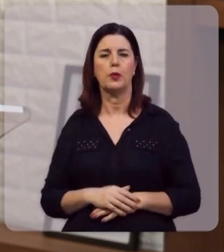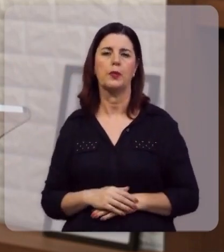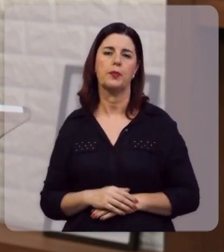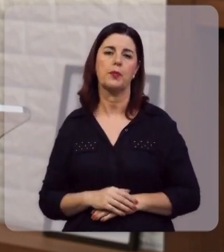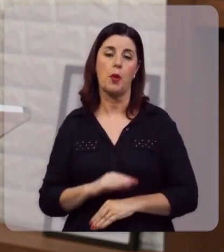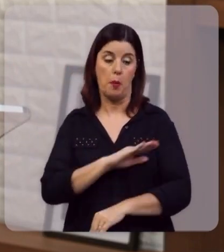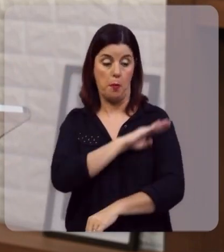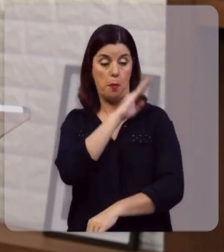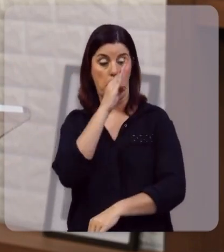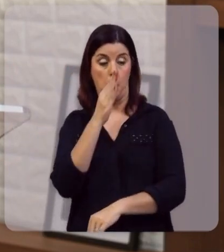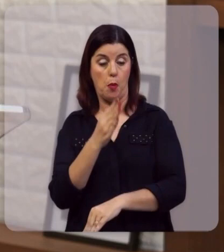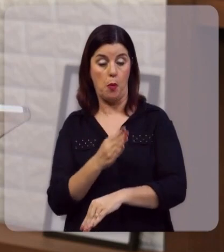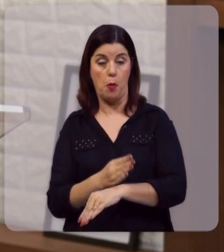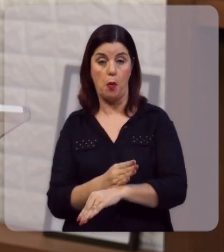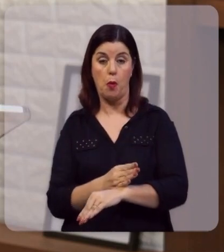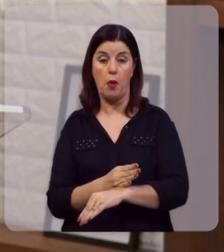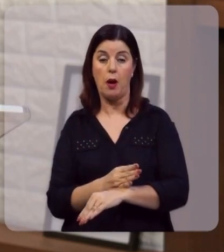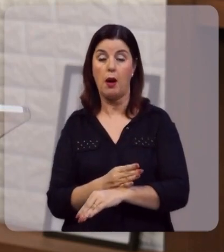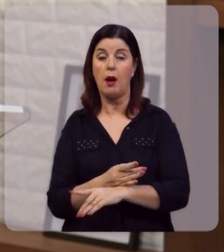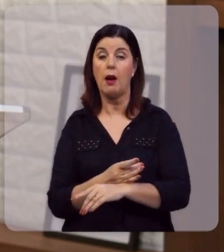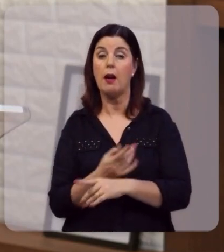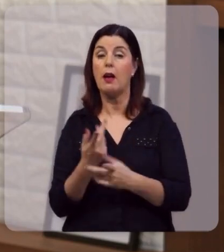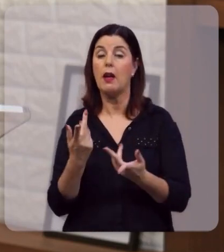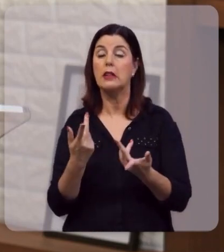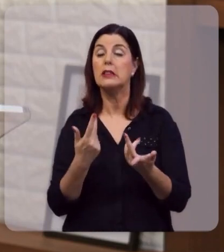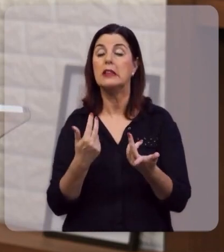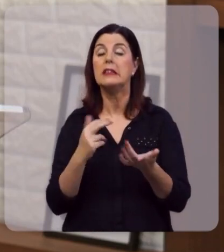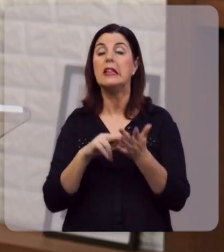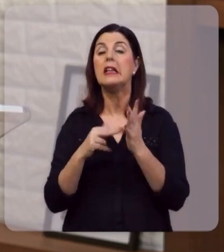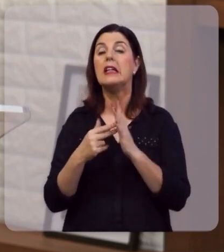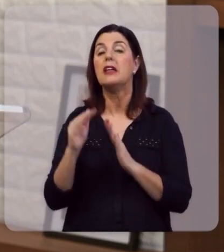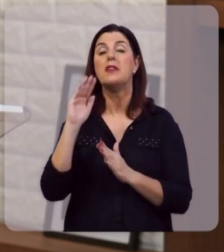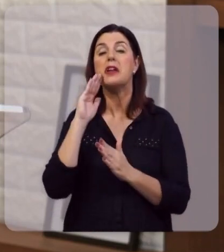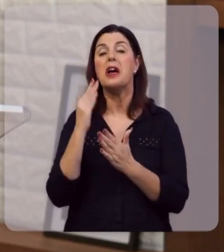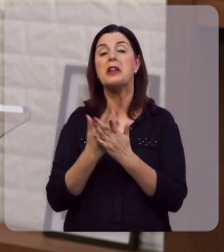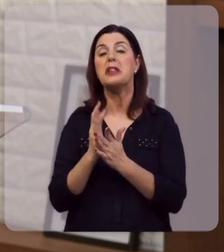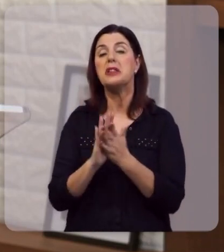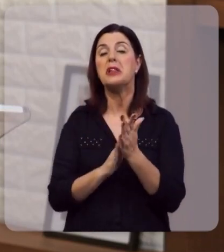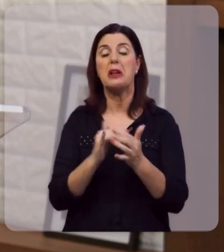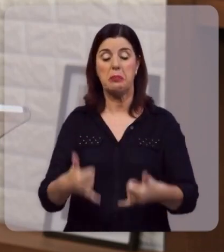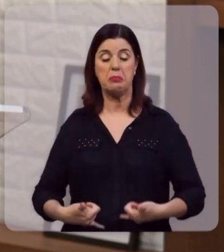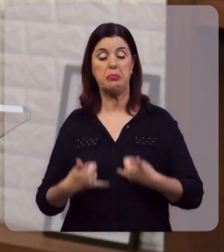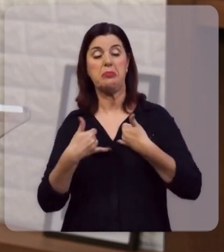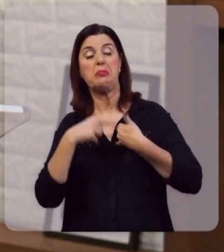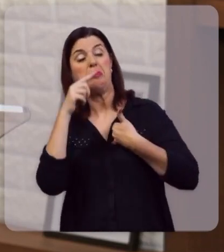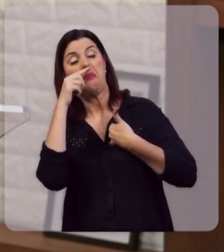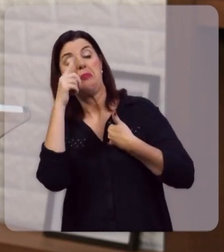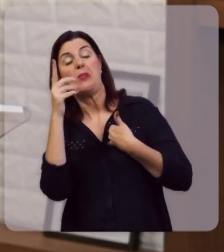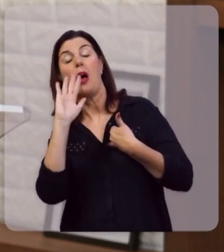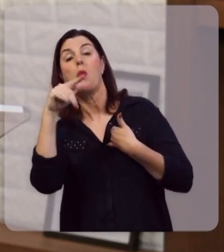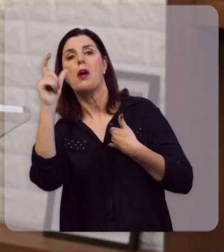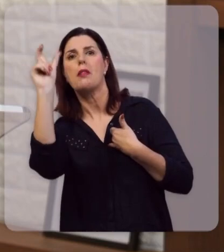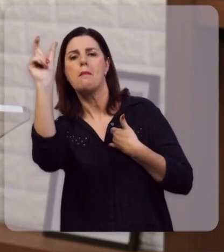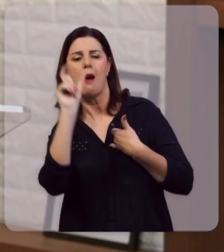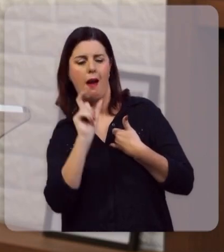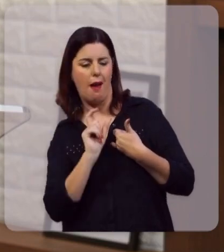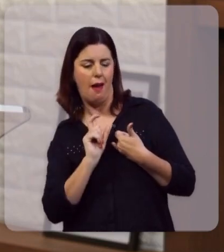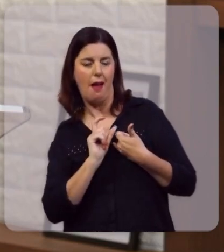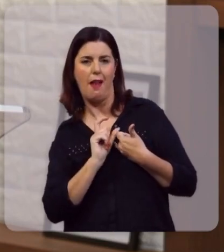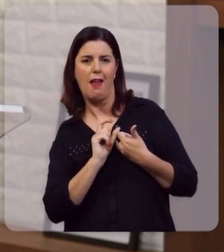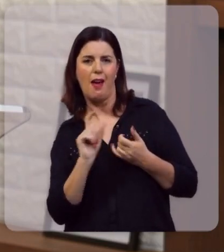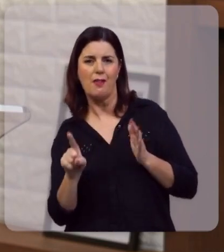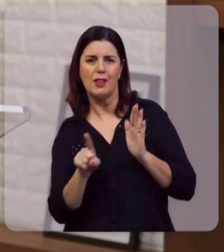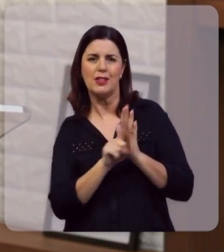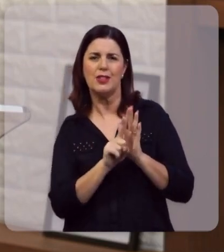e outeiros serão nivelados. O que é monte? Monte trata de incredulidade, de soberba, de arrogância. Quando a palavra de Deus